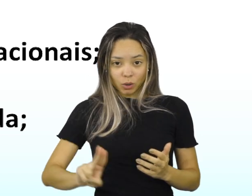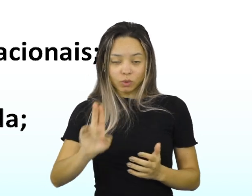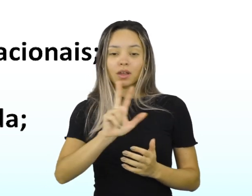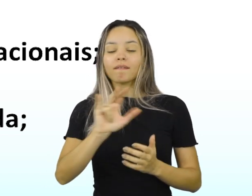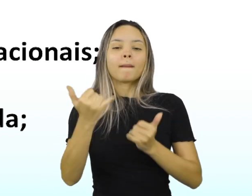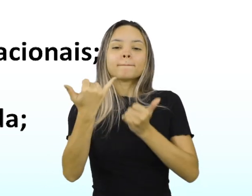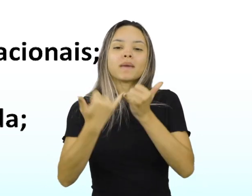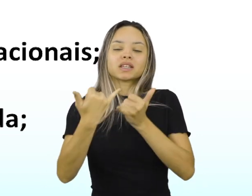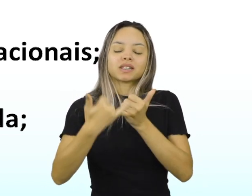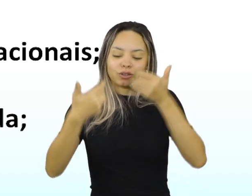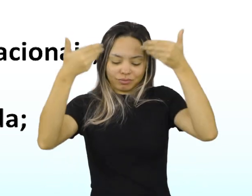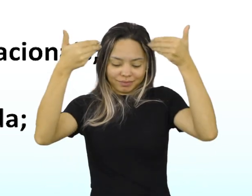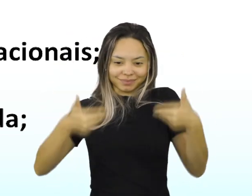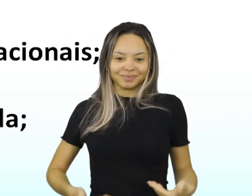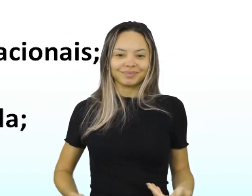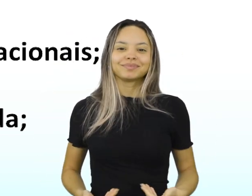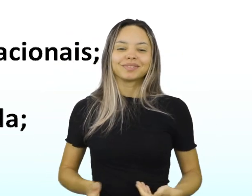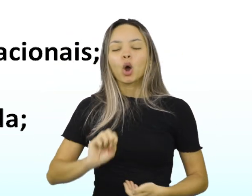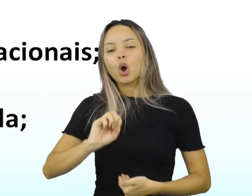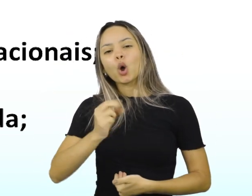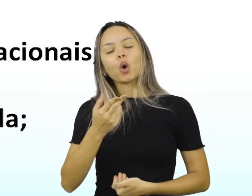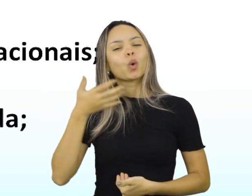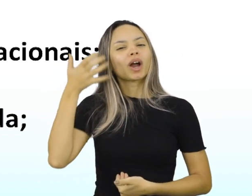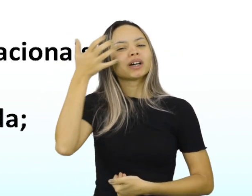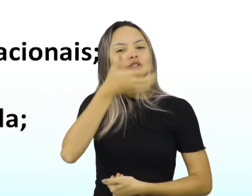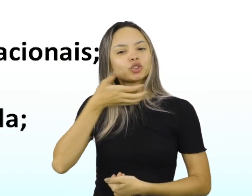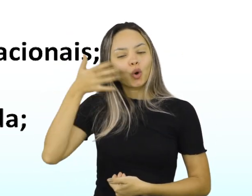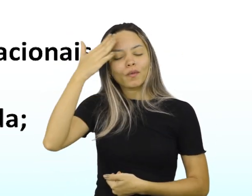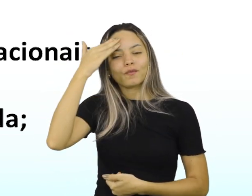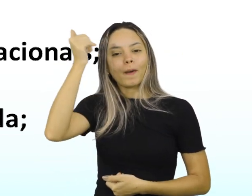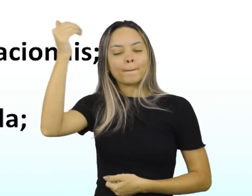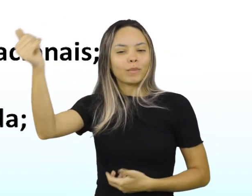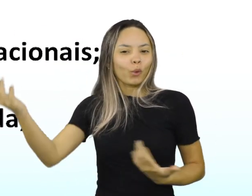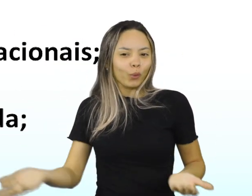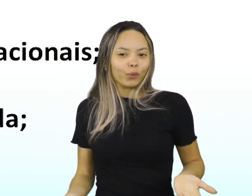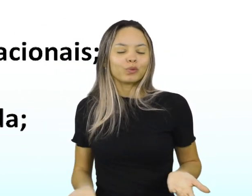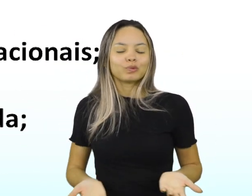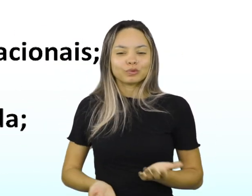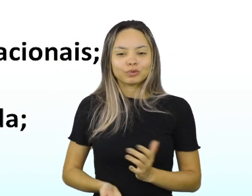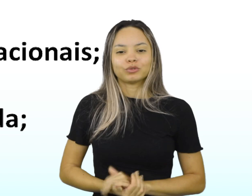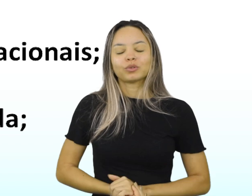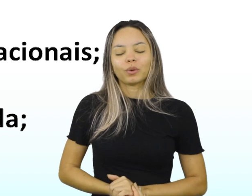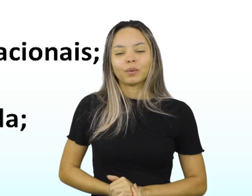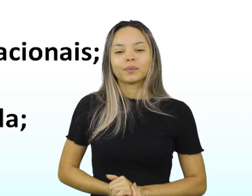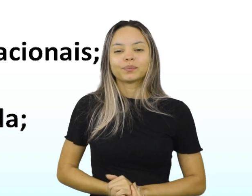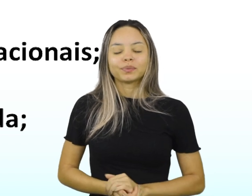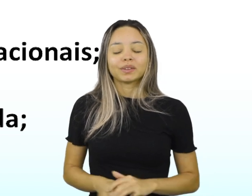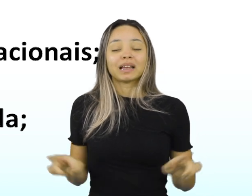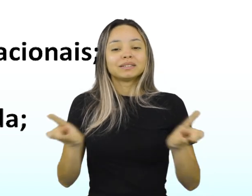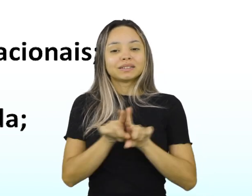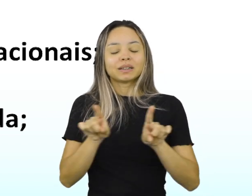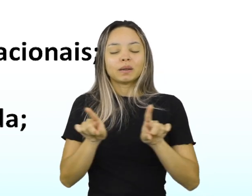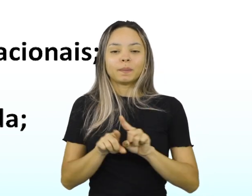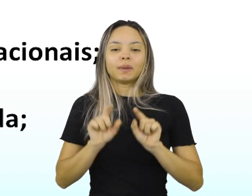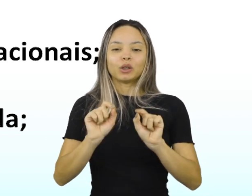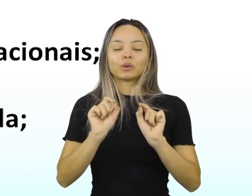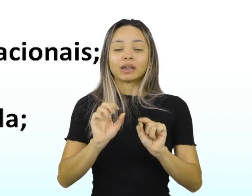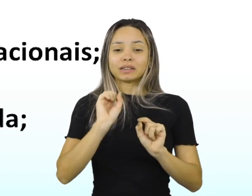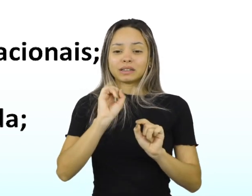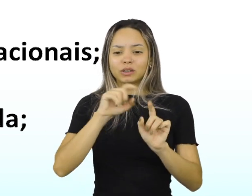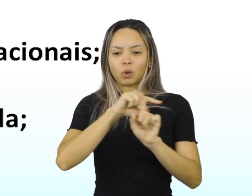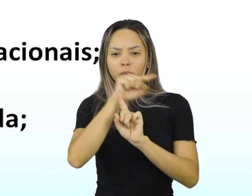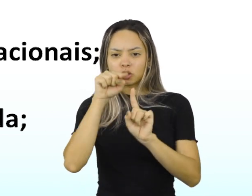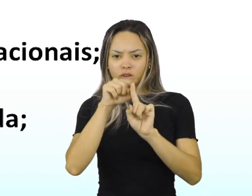algo parecido com esse jogador famoso, esse cantor famoso que vende uma marca qualquer. E ao mesmo